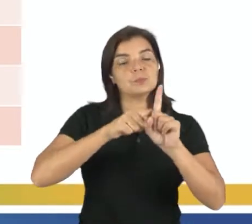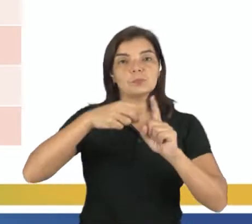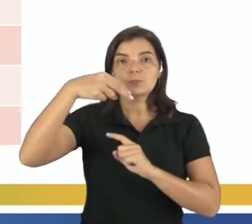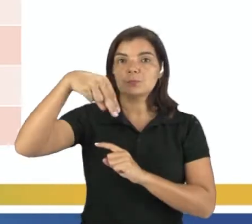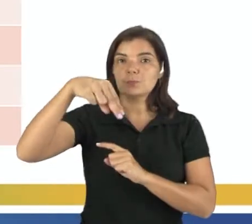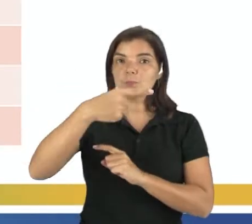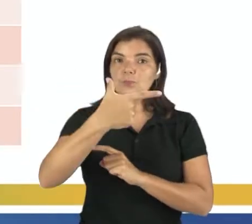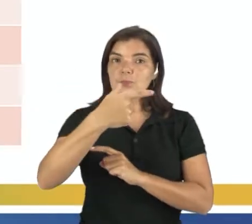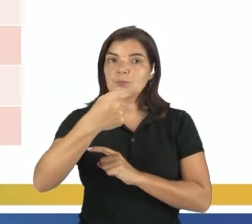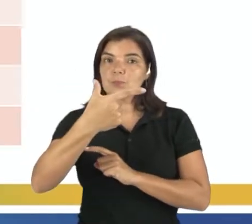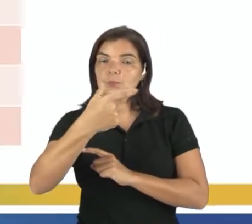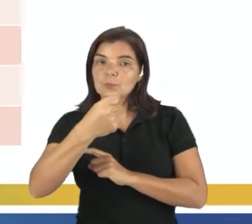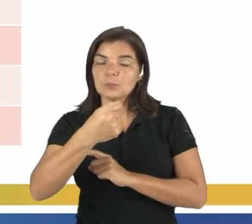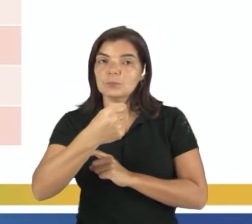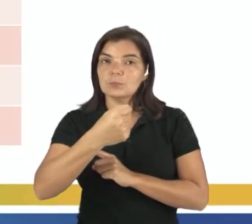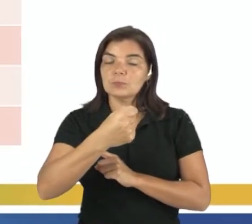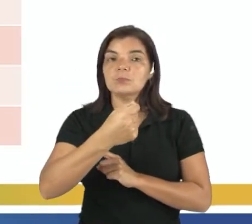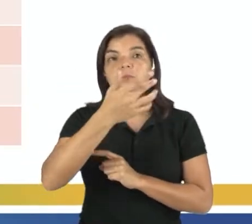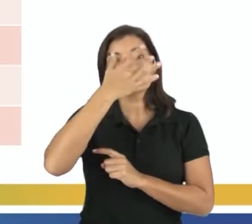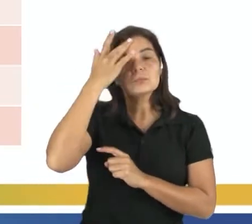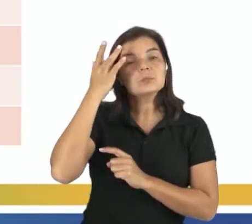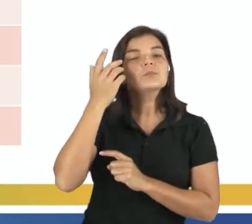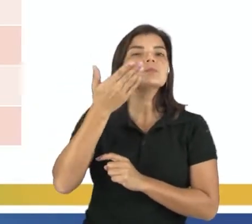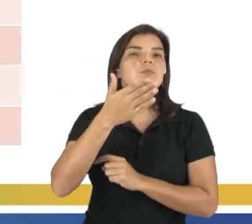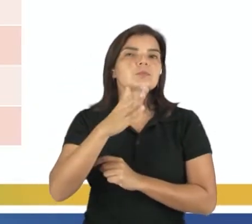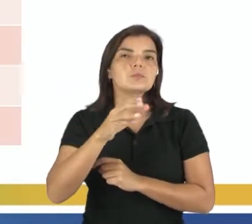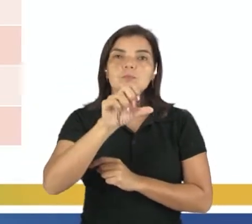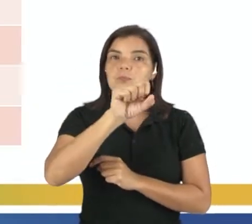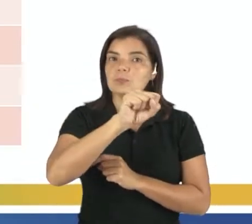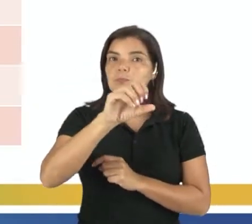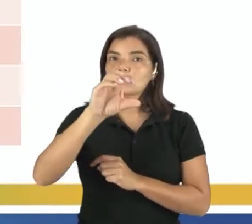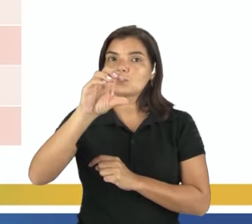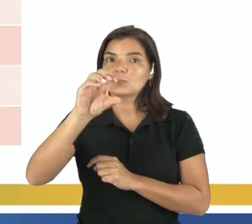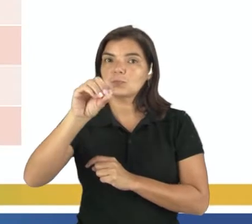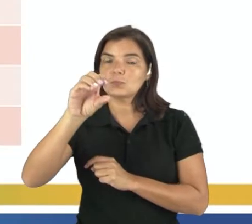de 2020, essa pessoa ganharia R$